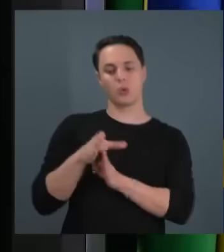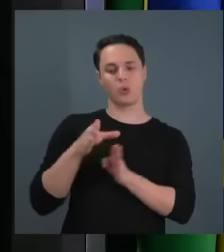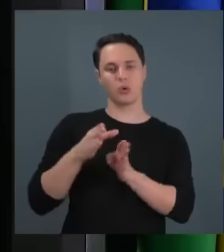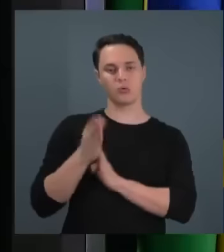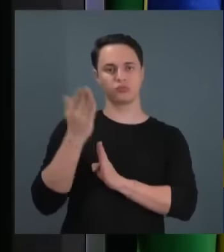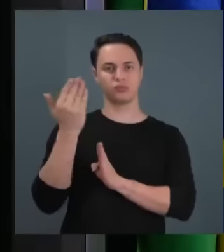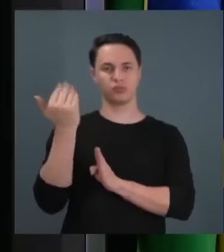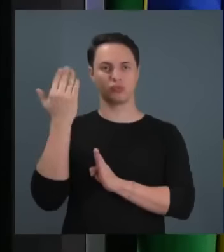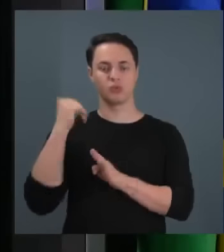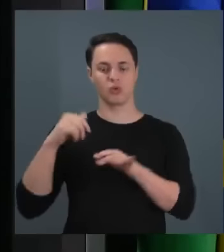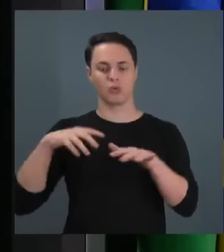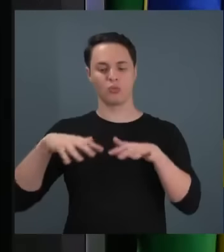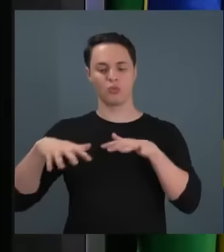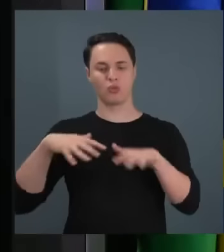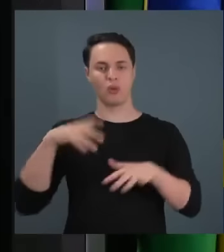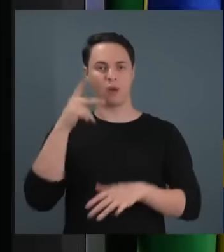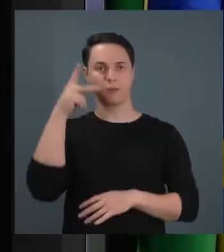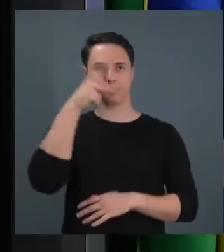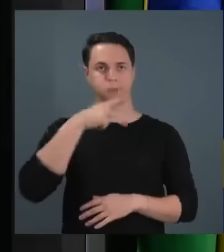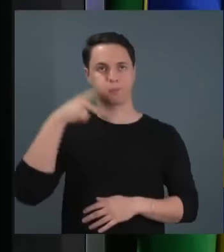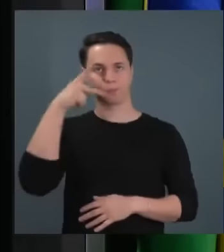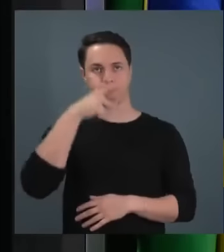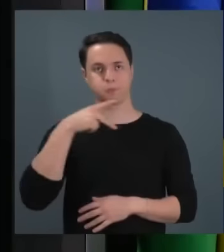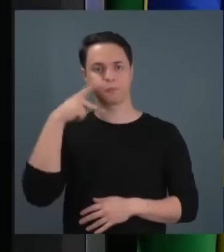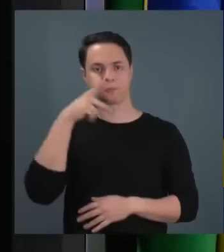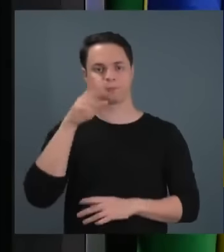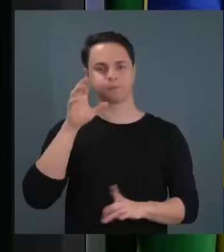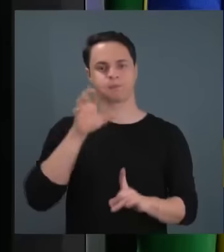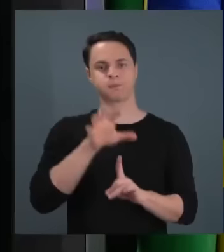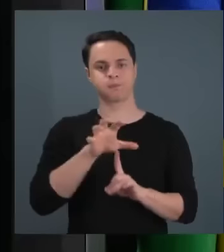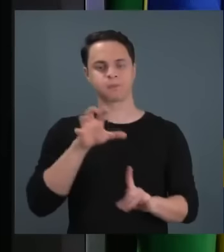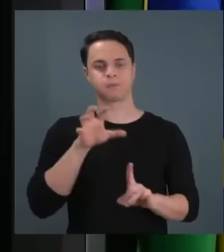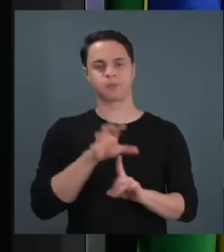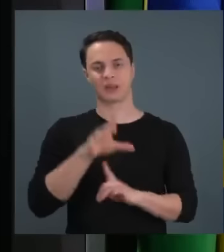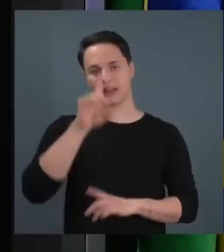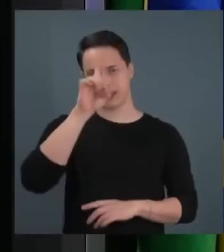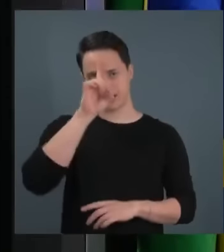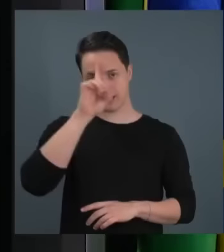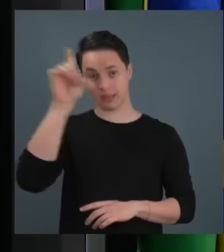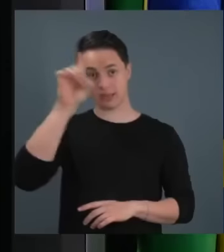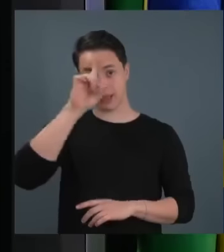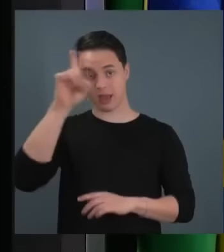recebidas do movimento político, com forte influência das ideias